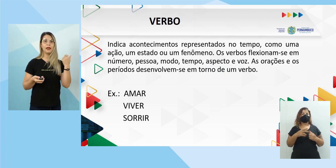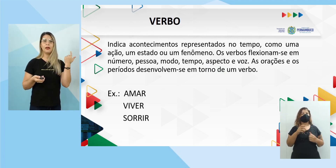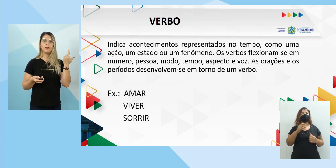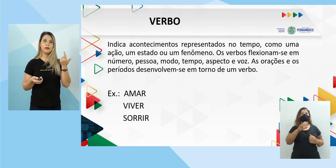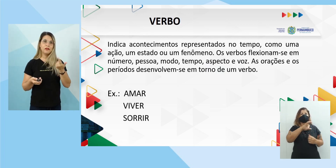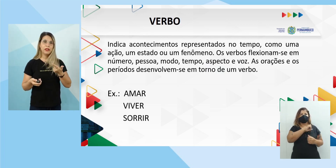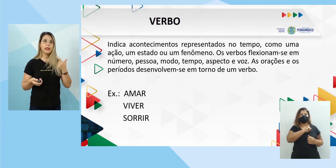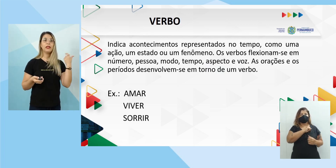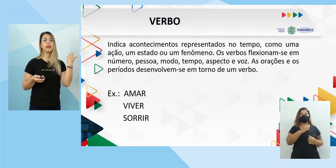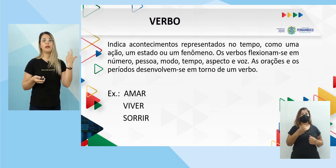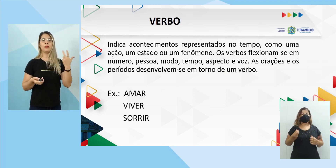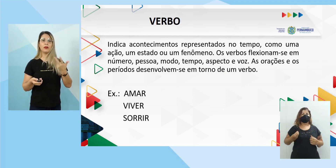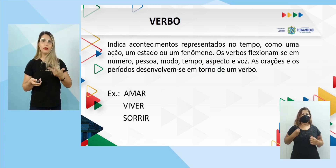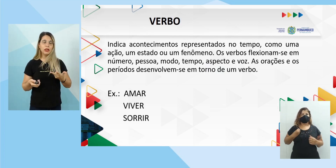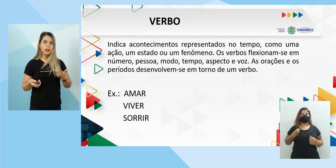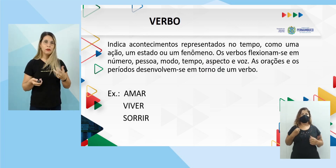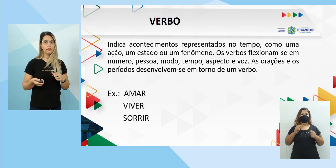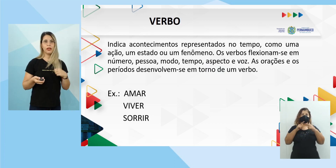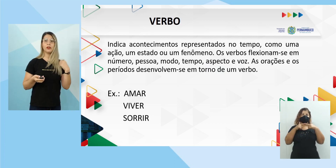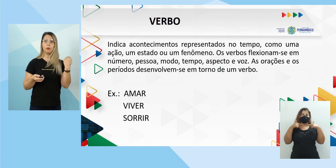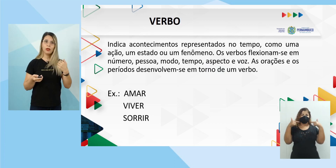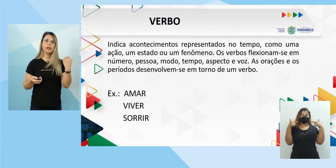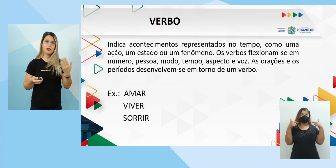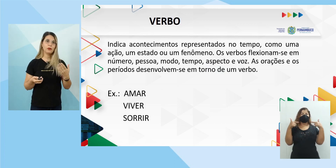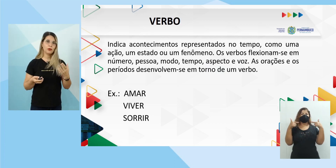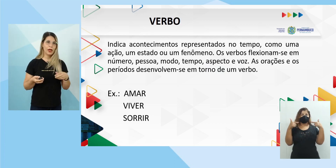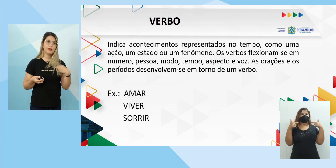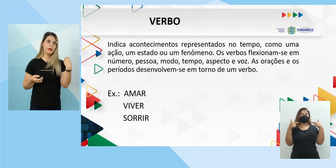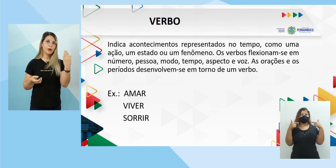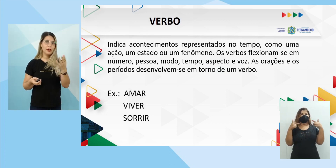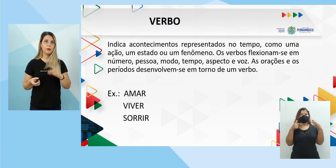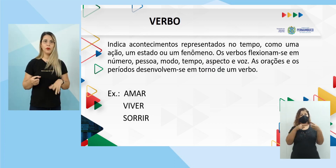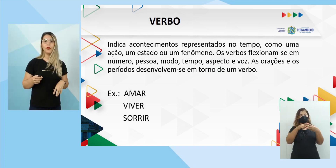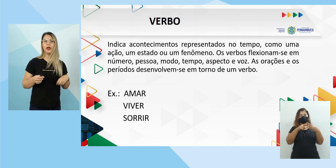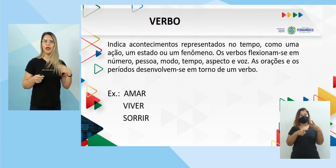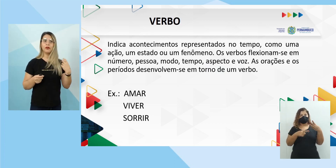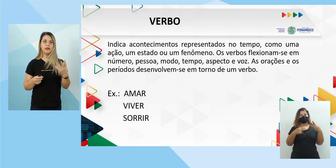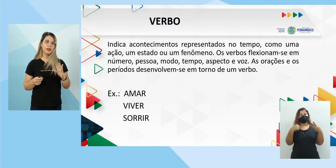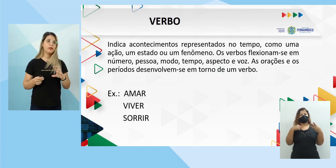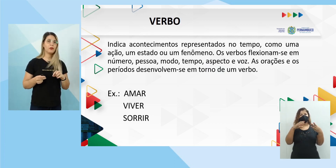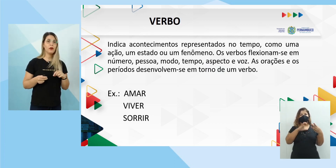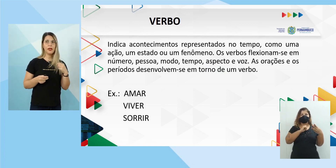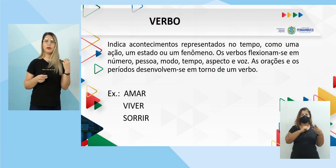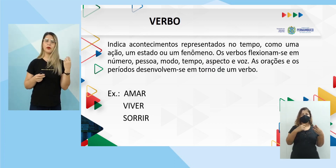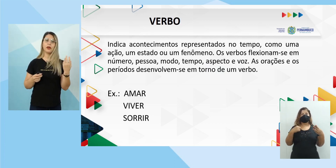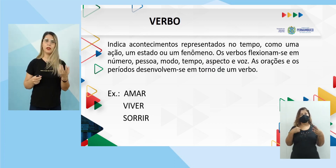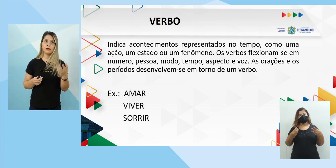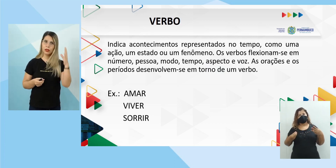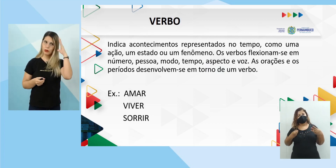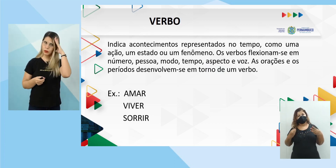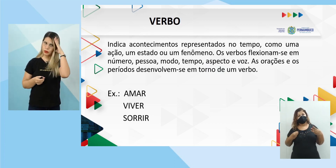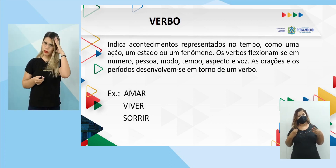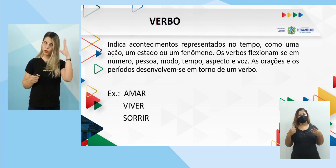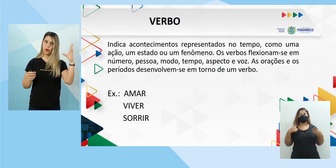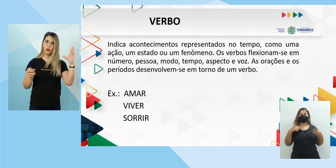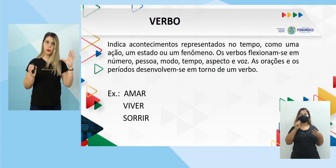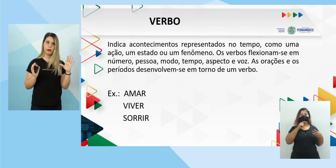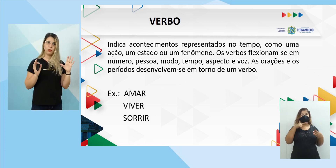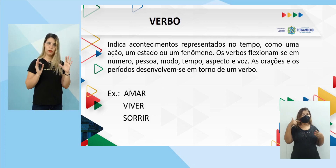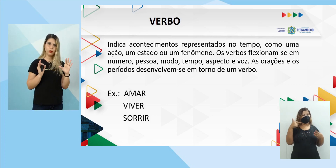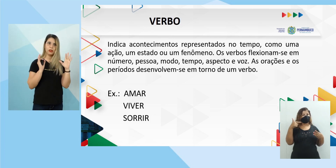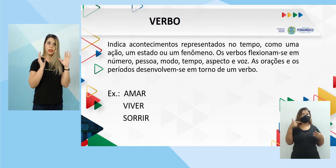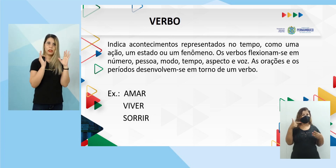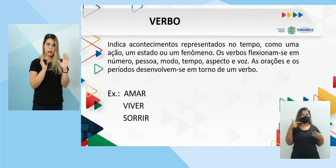amar, viver, sorrir, que eles podem ser conjugados. Eu amo, eu vivo, eu sorrio e não eu surro,